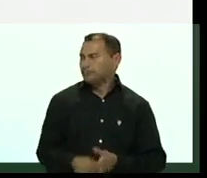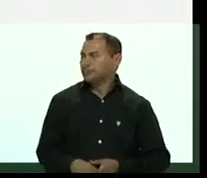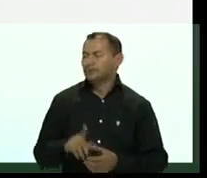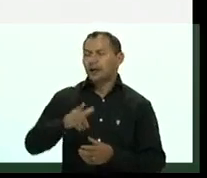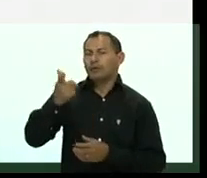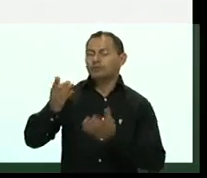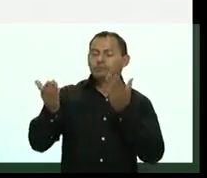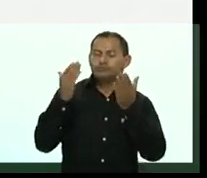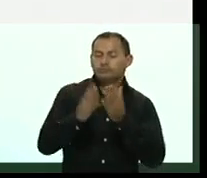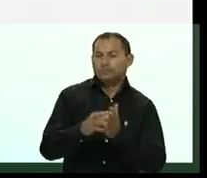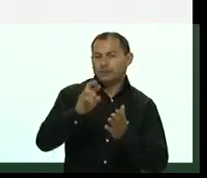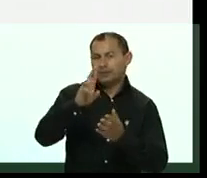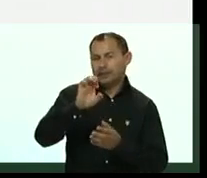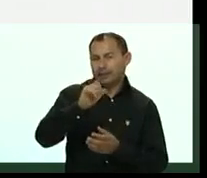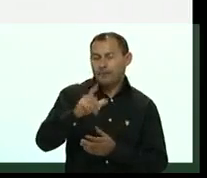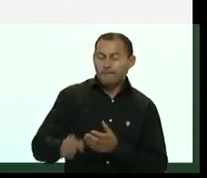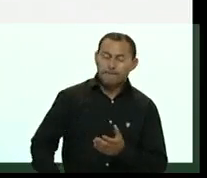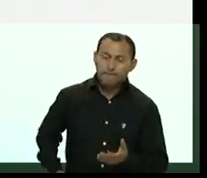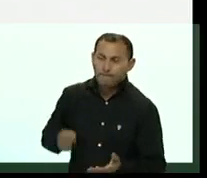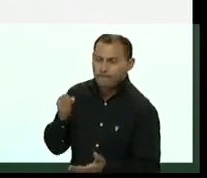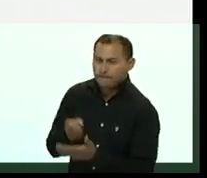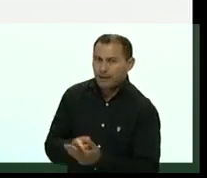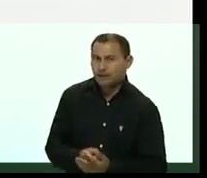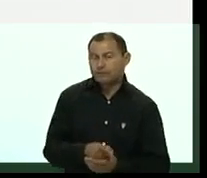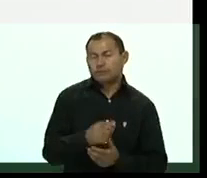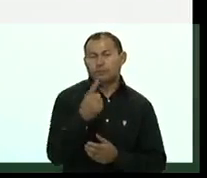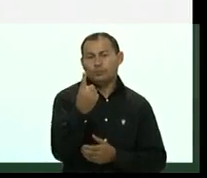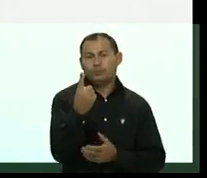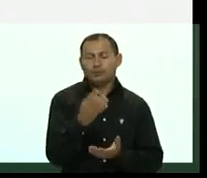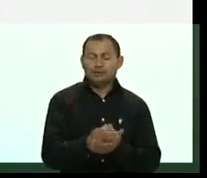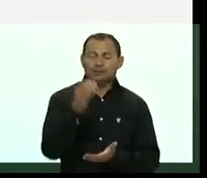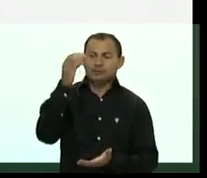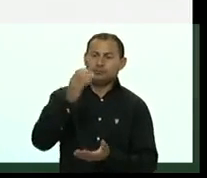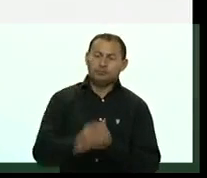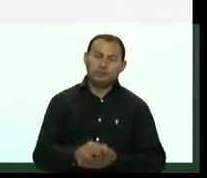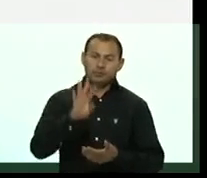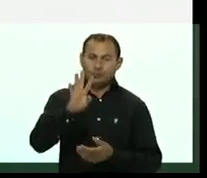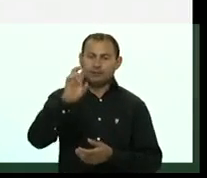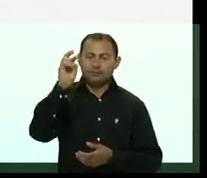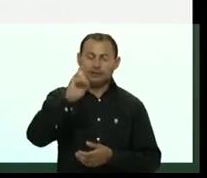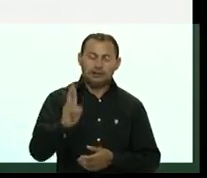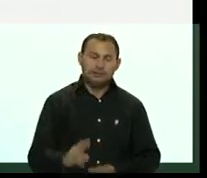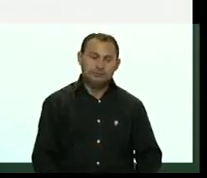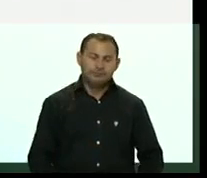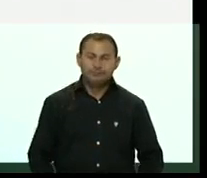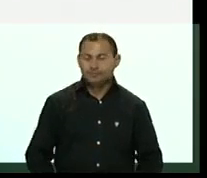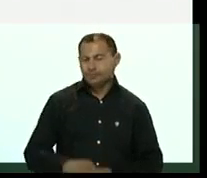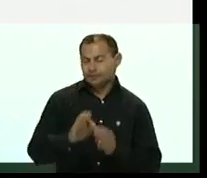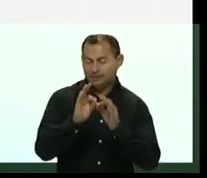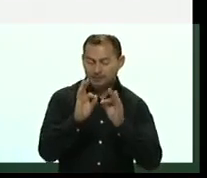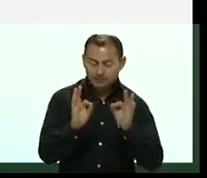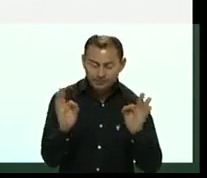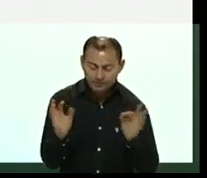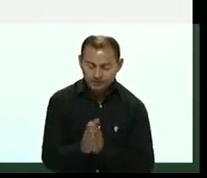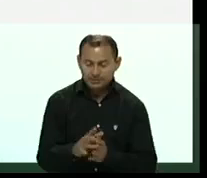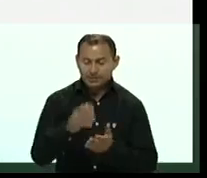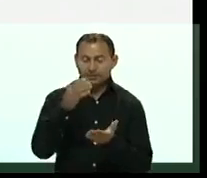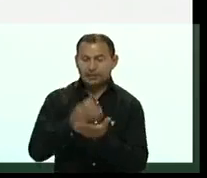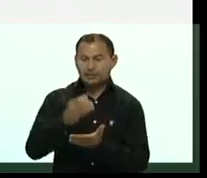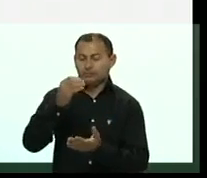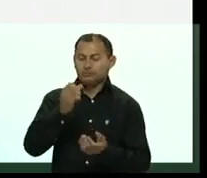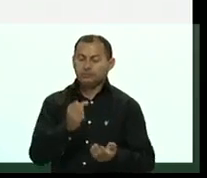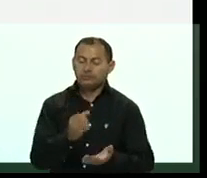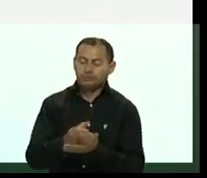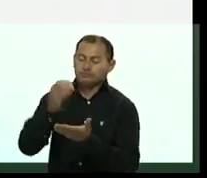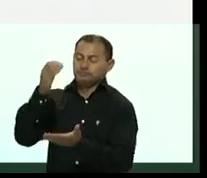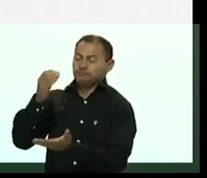outra relação dos reais pagos lá, 1 litro por R$4. Simplificando esse litro com esse